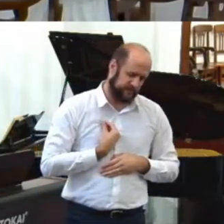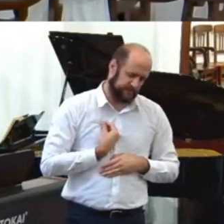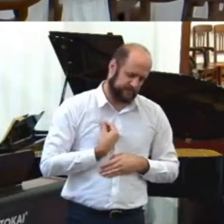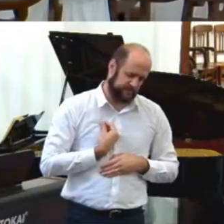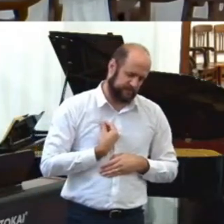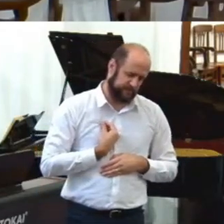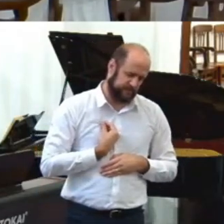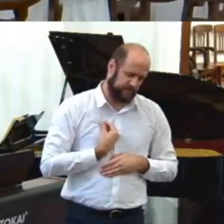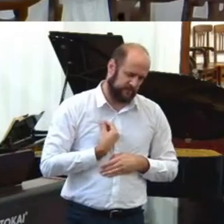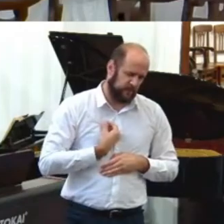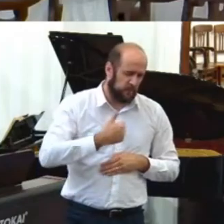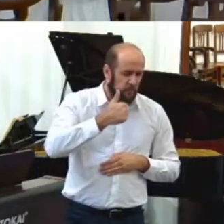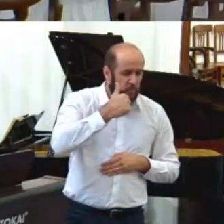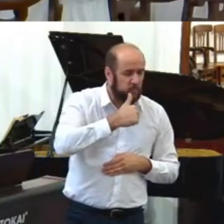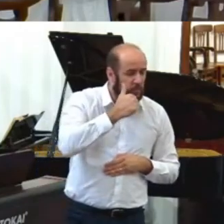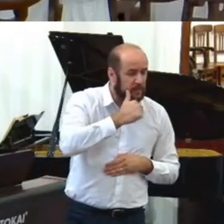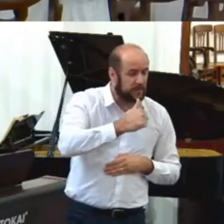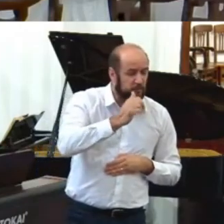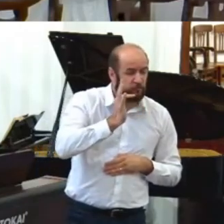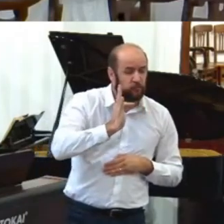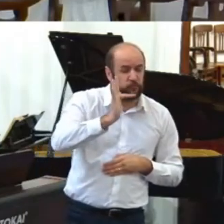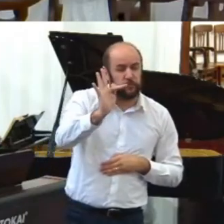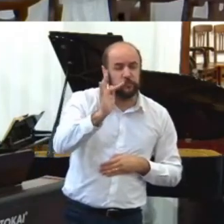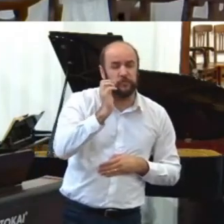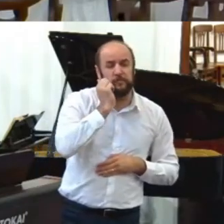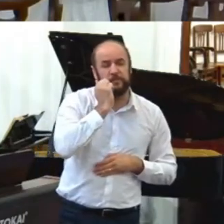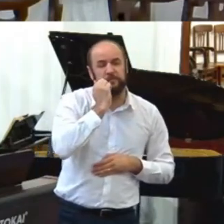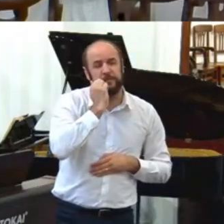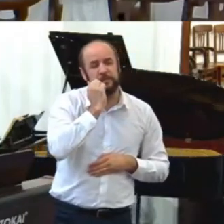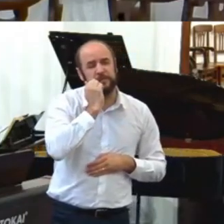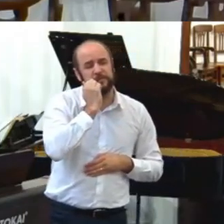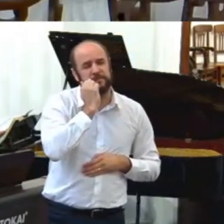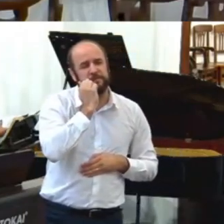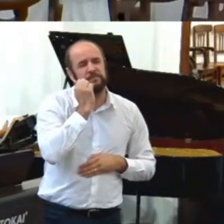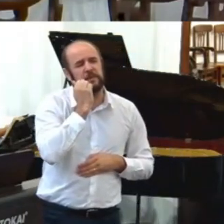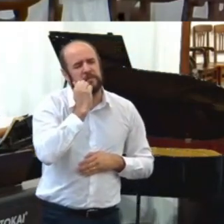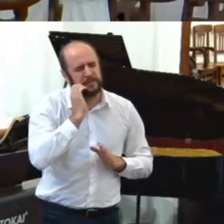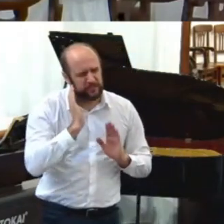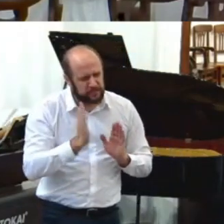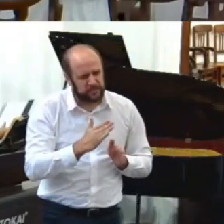aquelas que ainda serão mães, aquelas que já partiram,